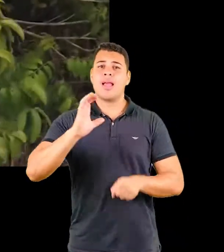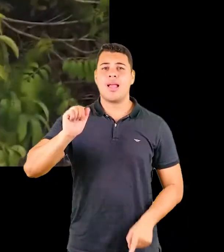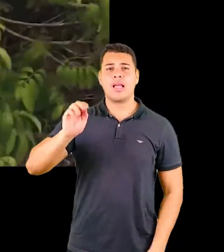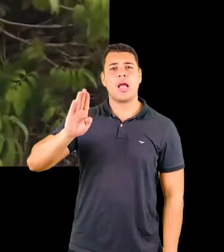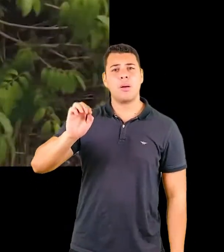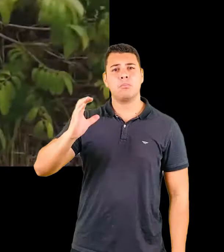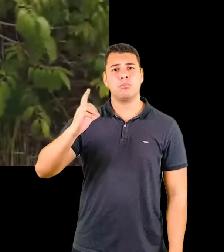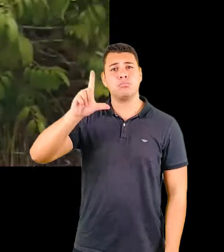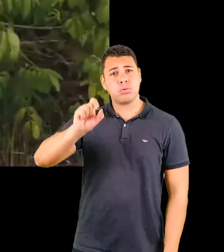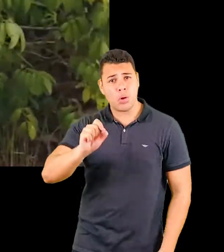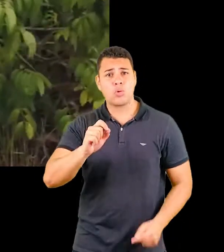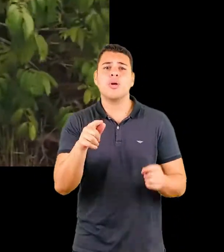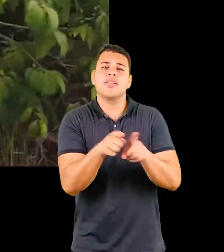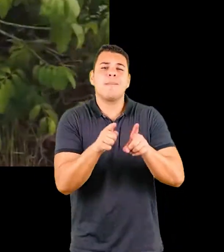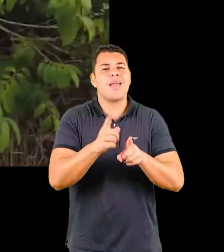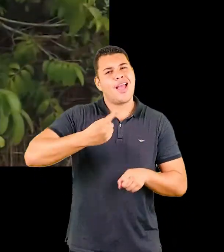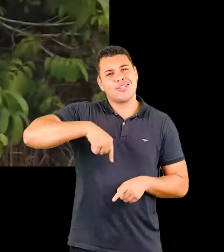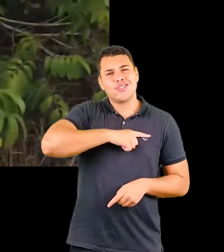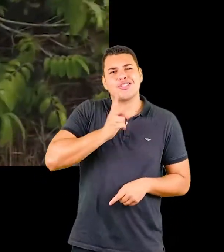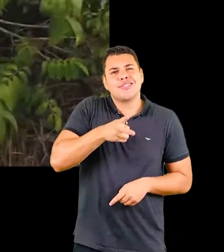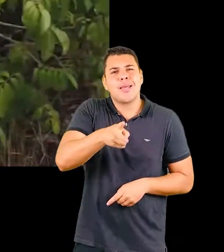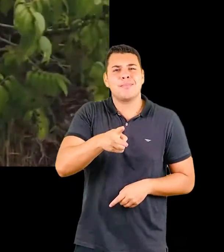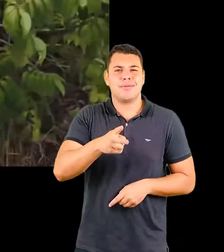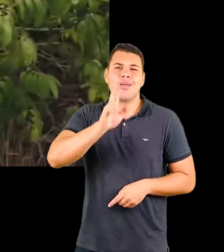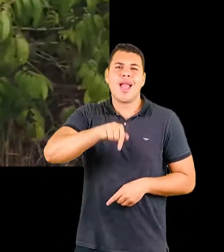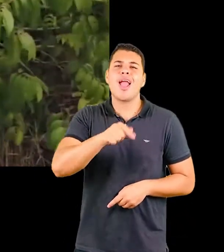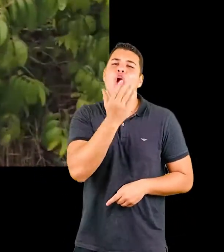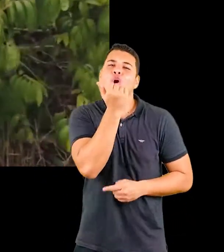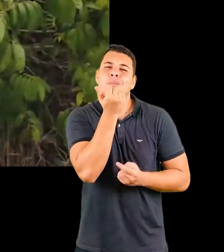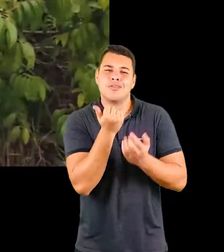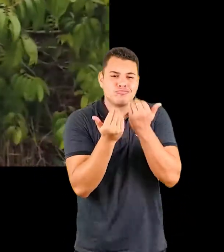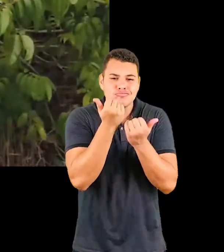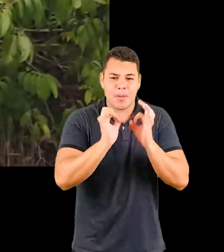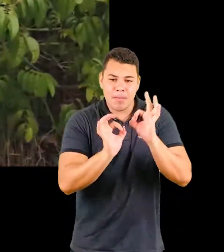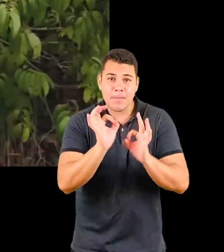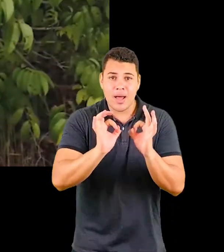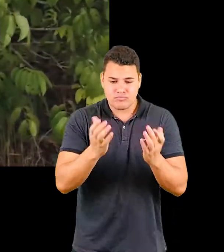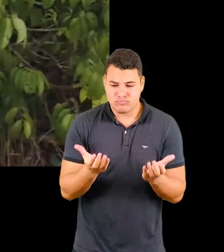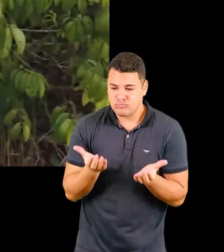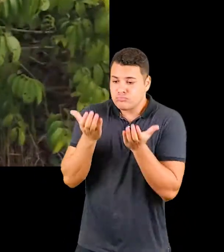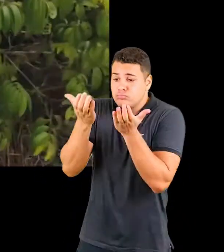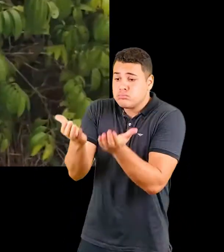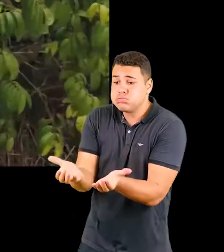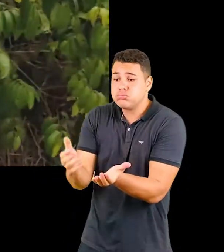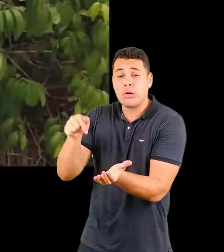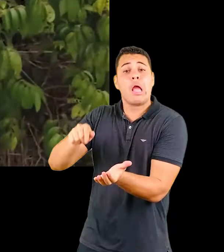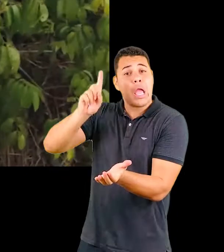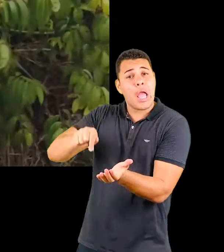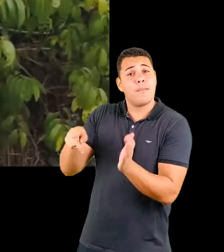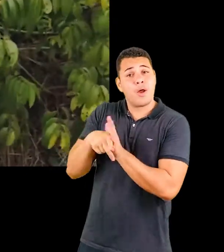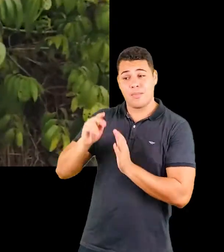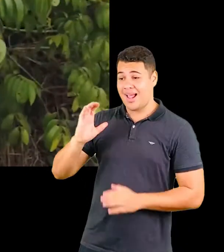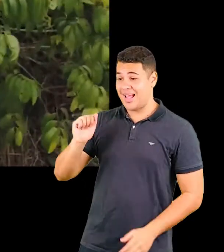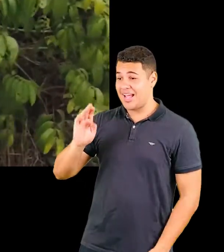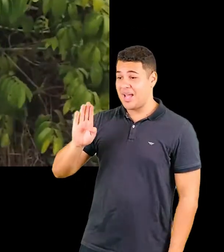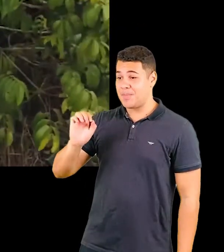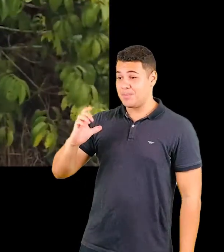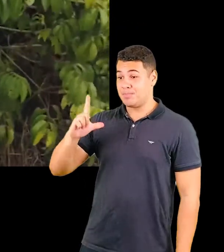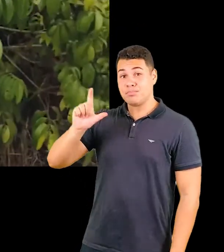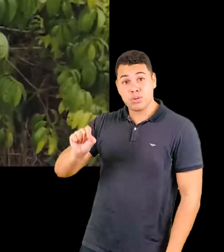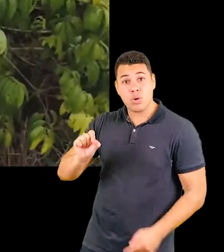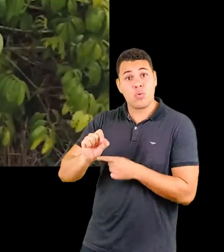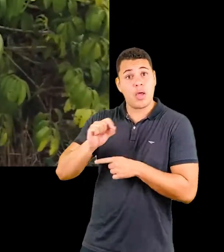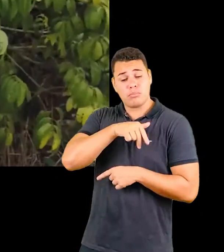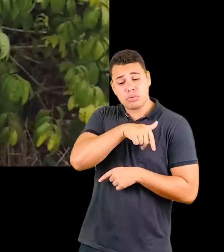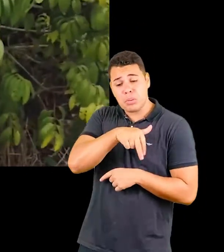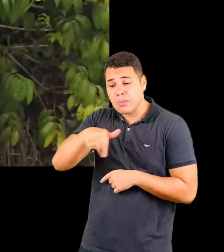ancestralidade, né? Sabemos que ficamos também mais fortes, porque a gente depende de comida pra